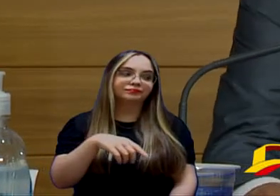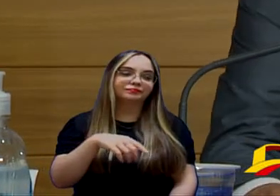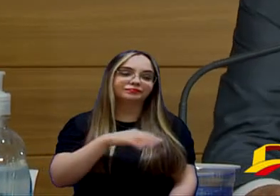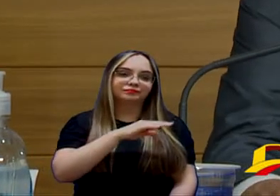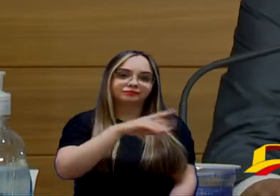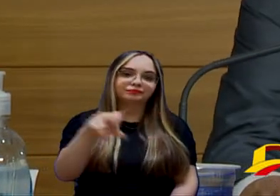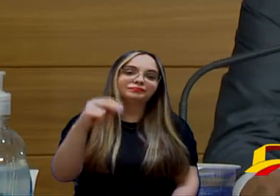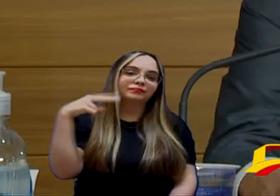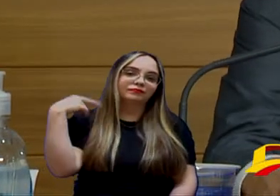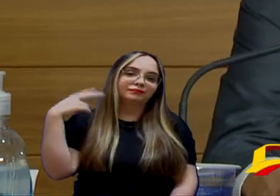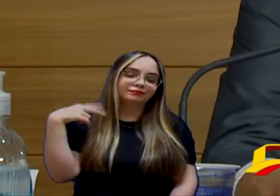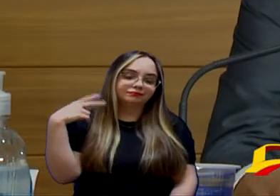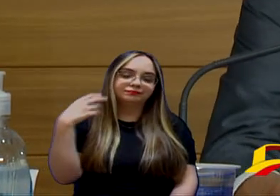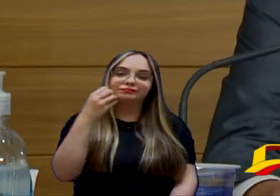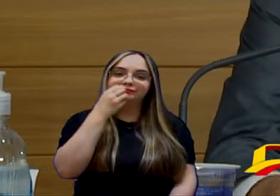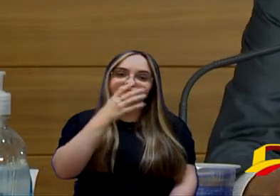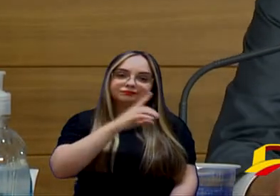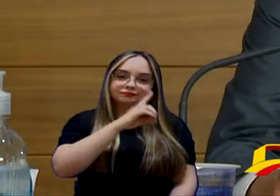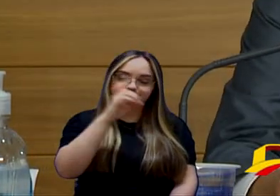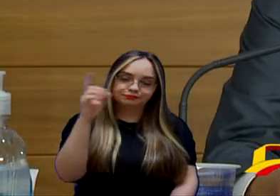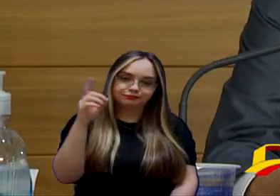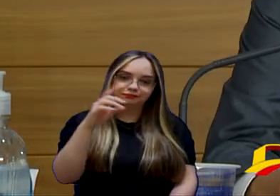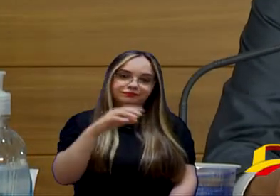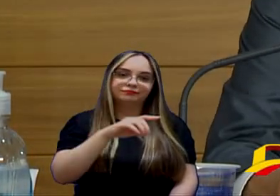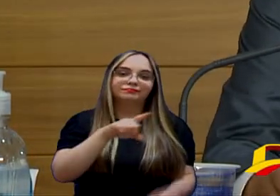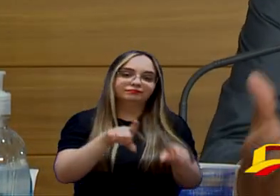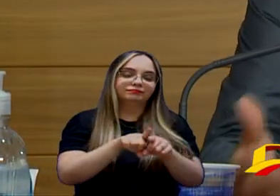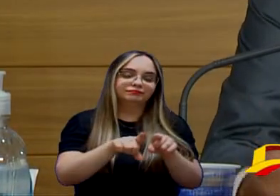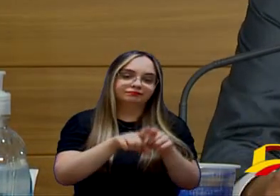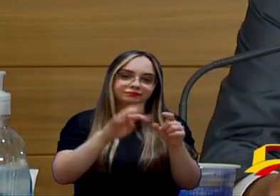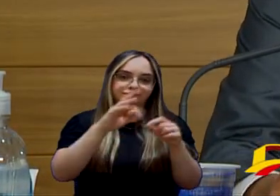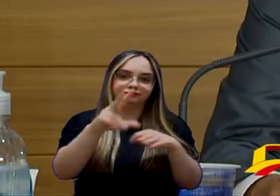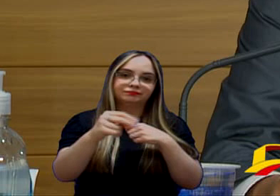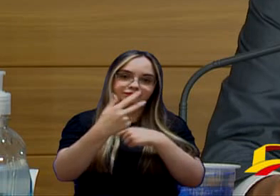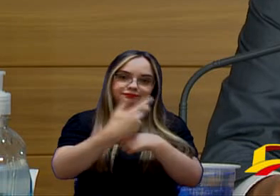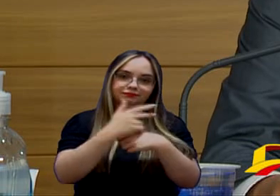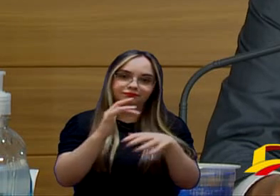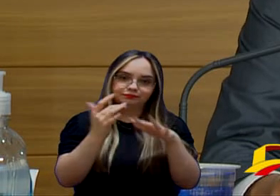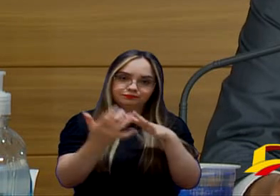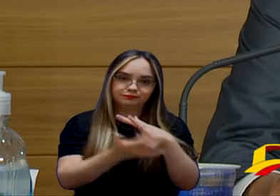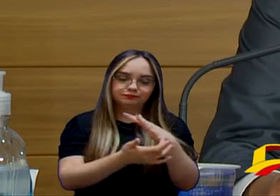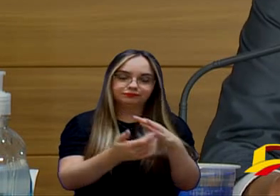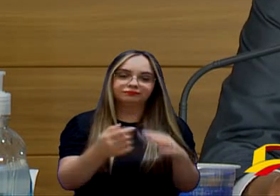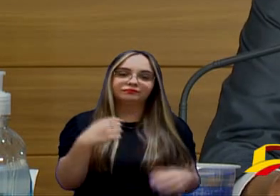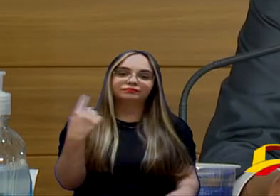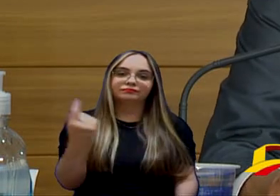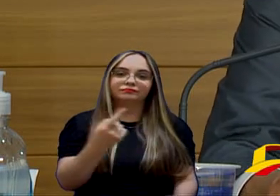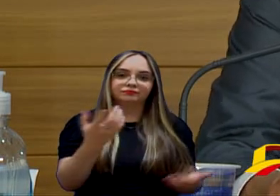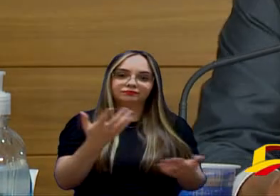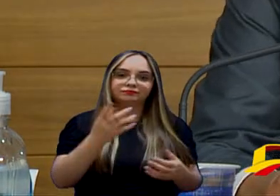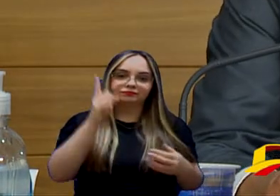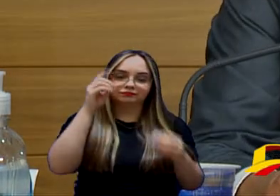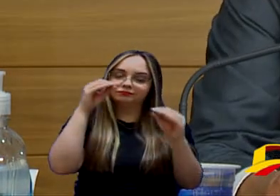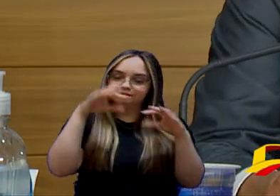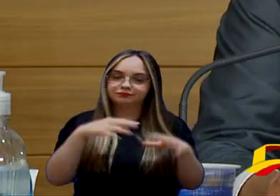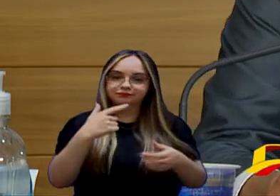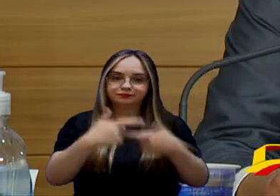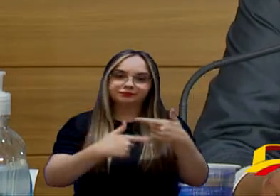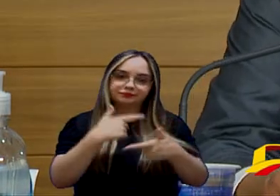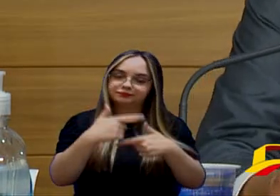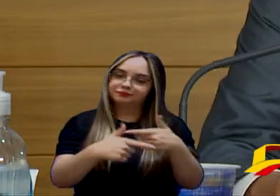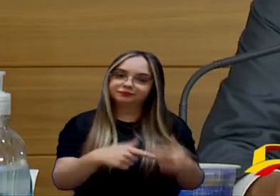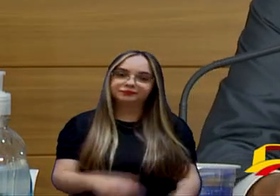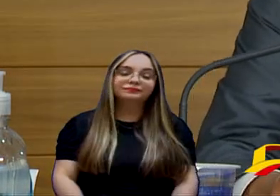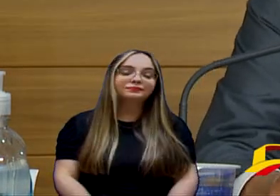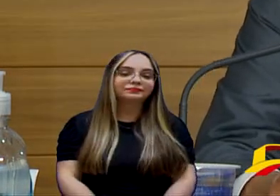nobres vereadores e nobres e vereadoras e todos que nos assistem que a nossa vigésima primeira sessão ordinária seja abençoada como